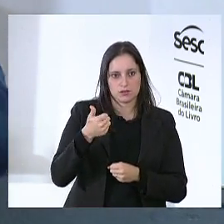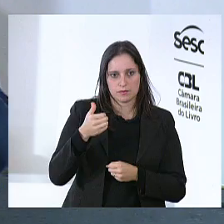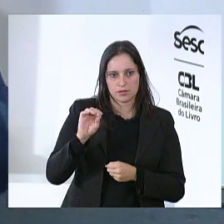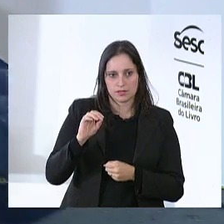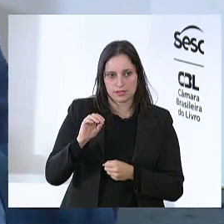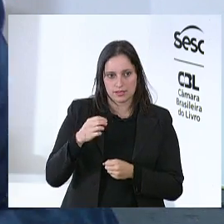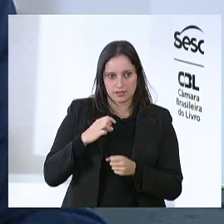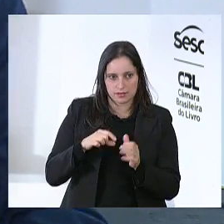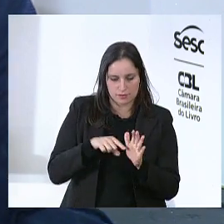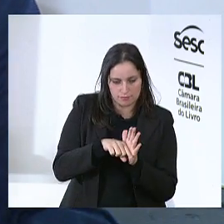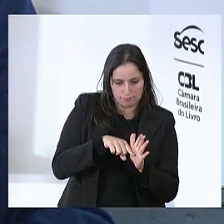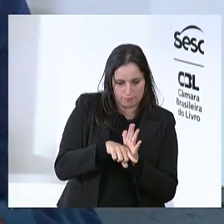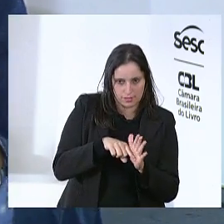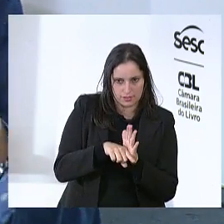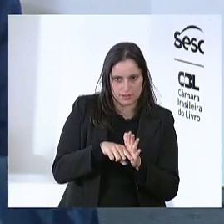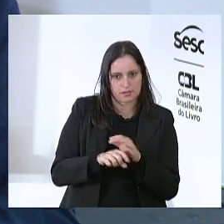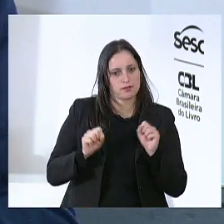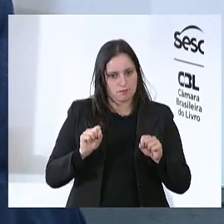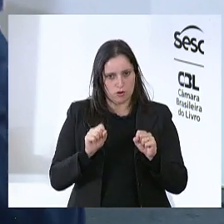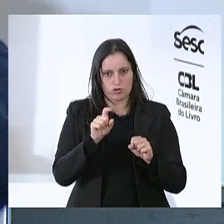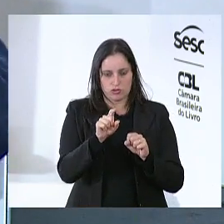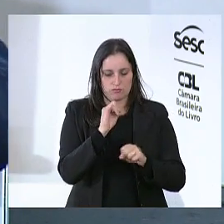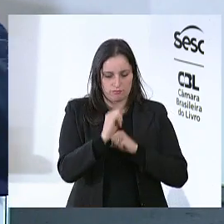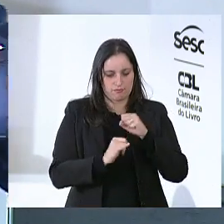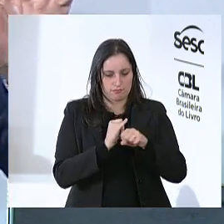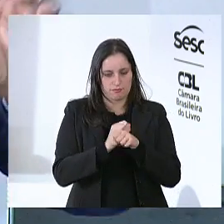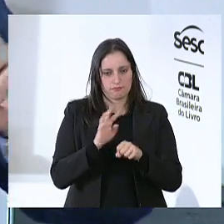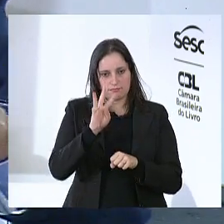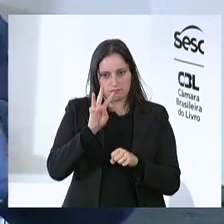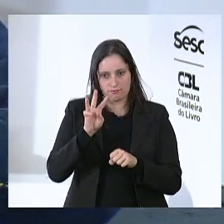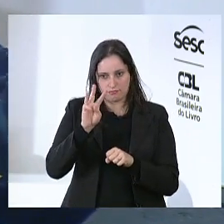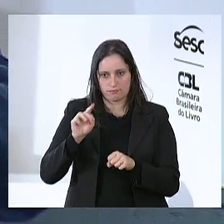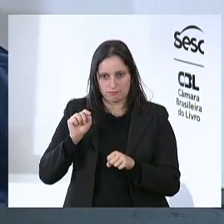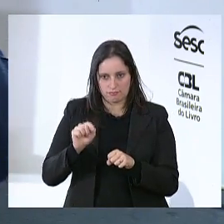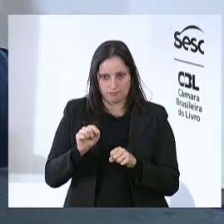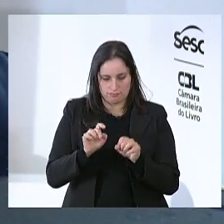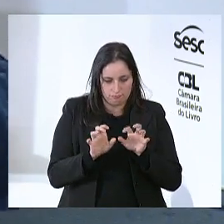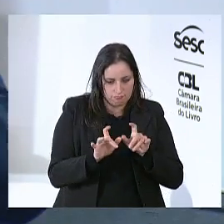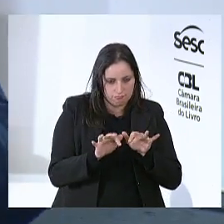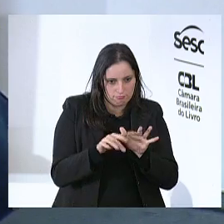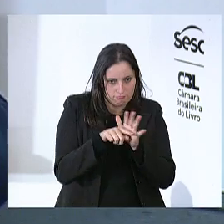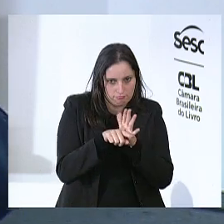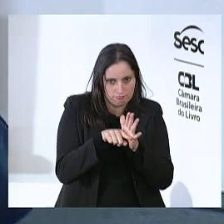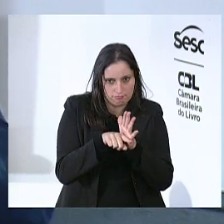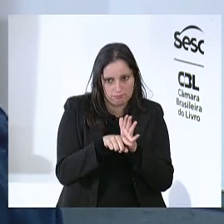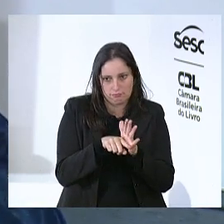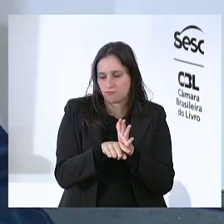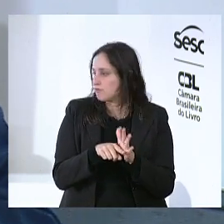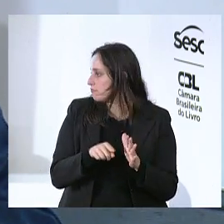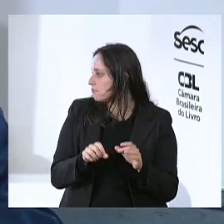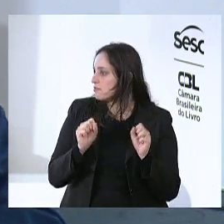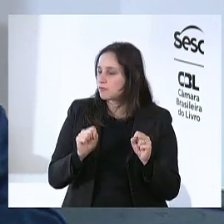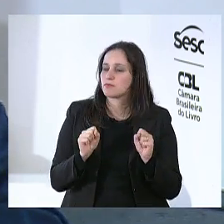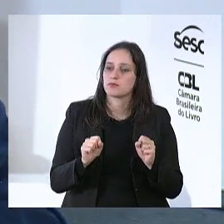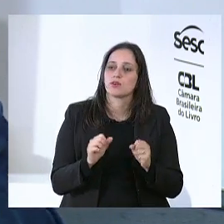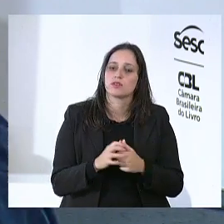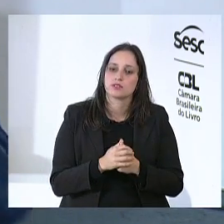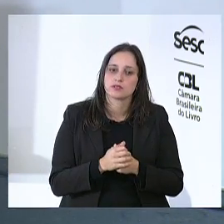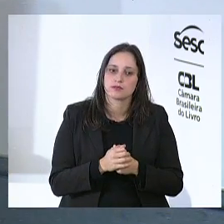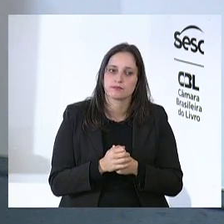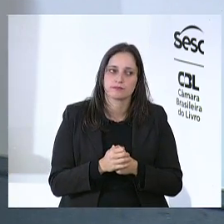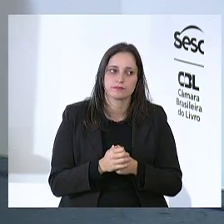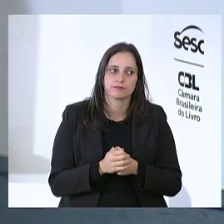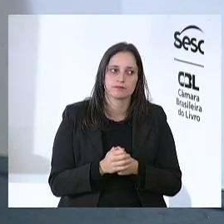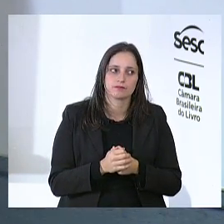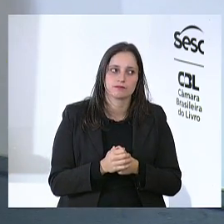vocês podem acessar, está no meu site, a interiorização do desenvolvimento, ou então o documento direto Atlas Brasil 2013. Aí